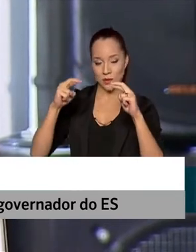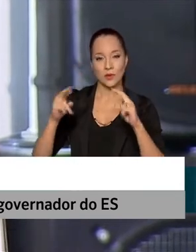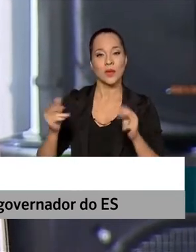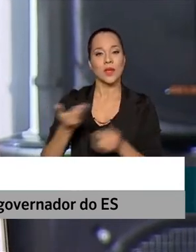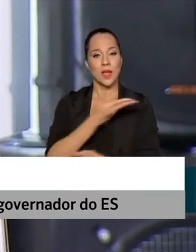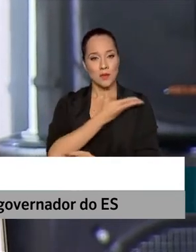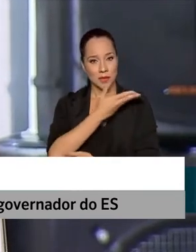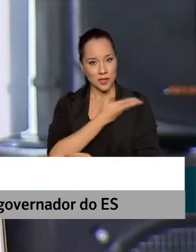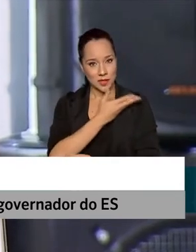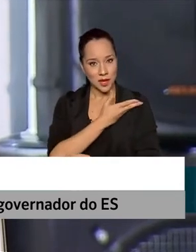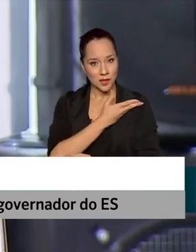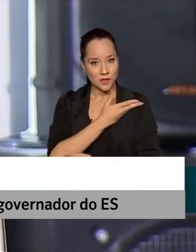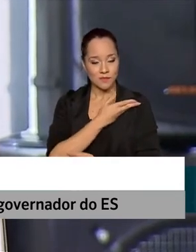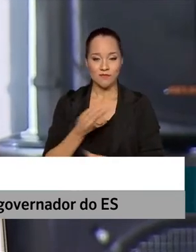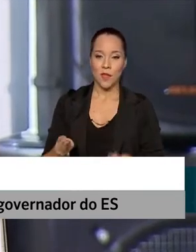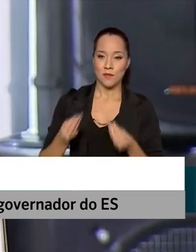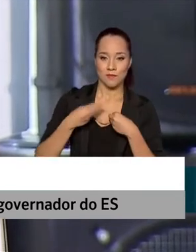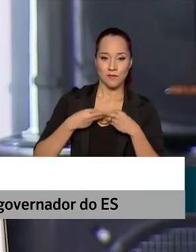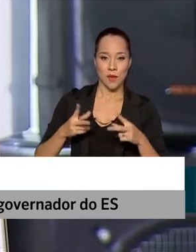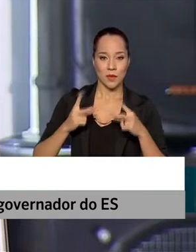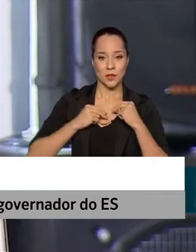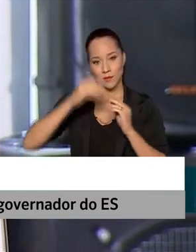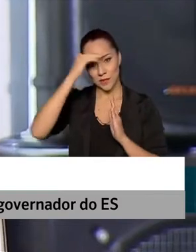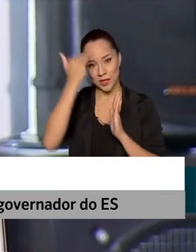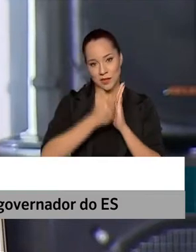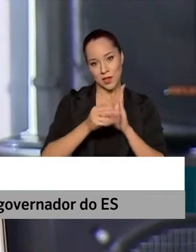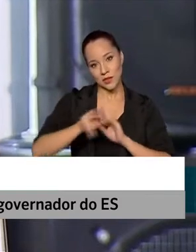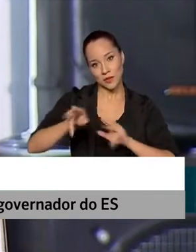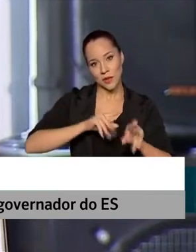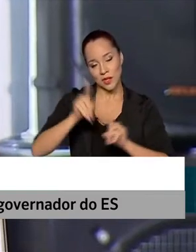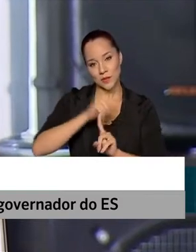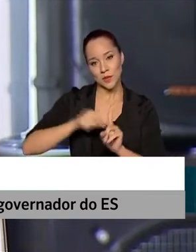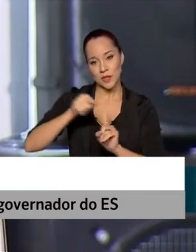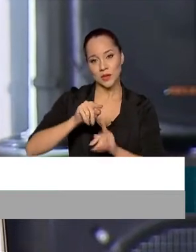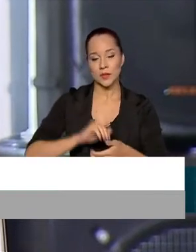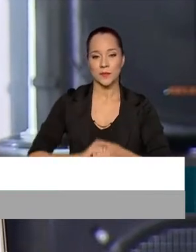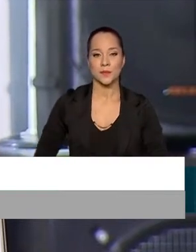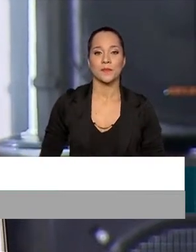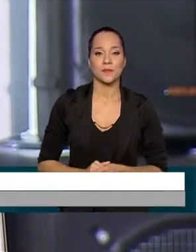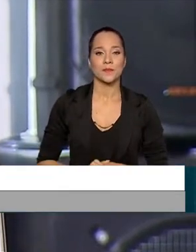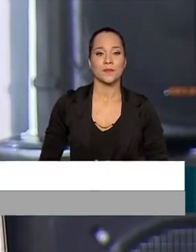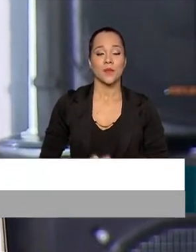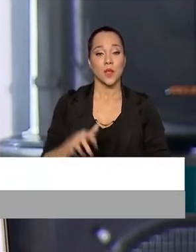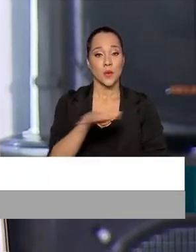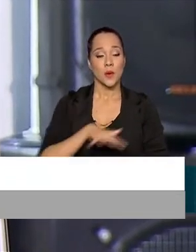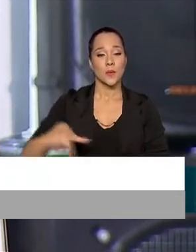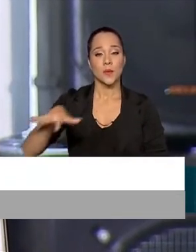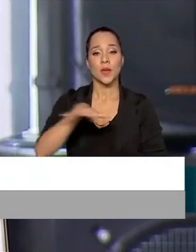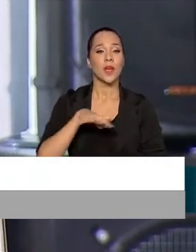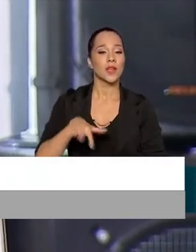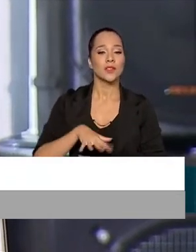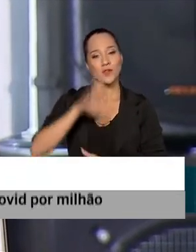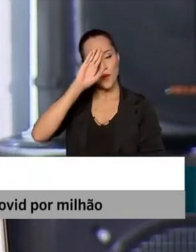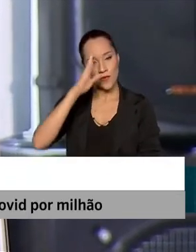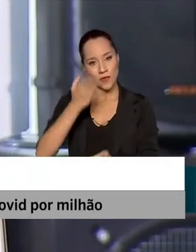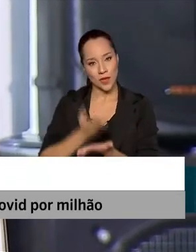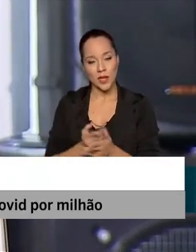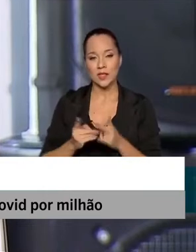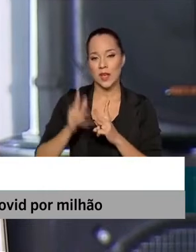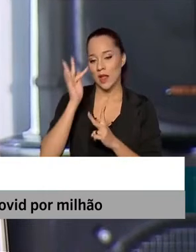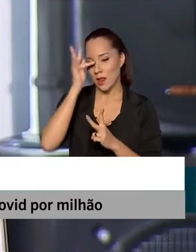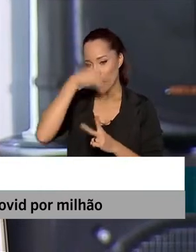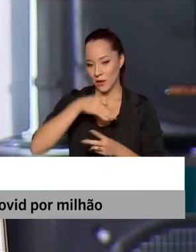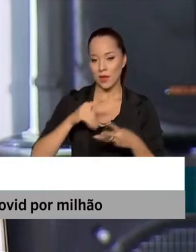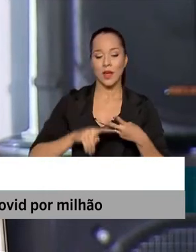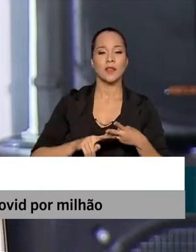consideração e amizade que me permitiram o cumprimento das variadas missões, em um ambiente de total confiança,